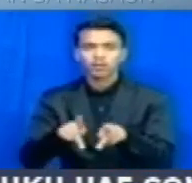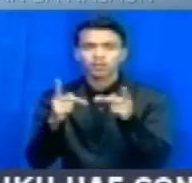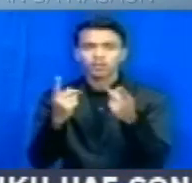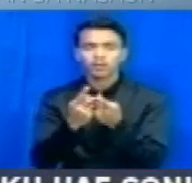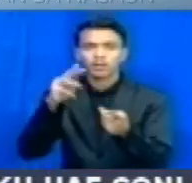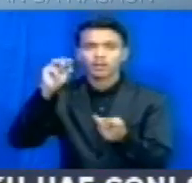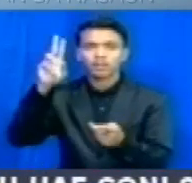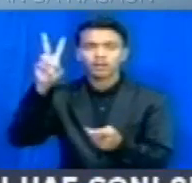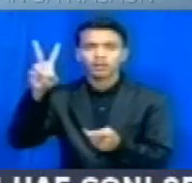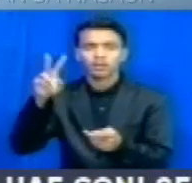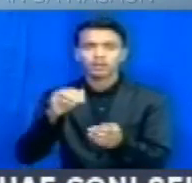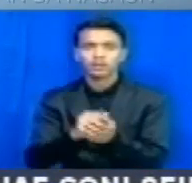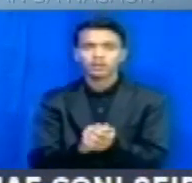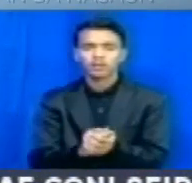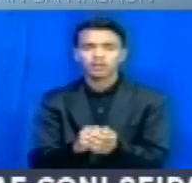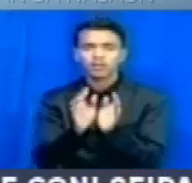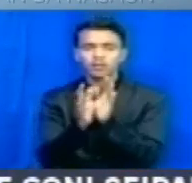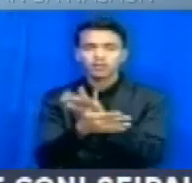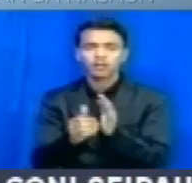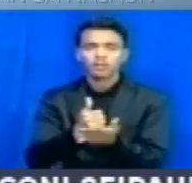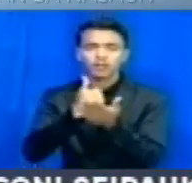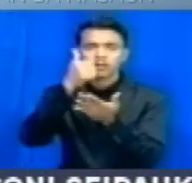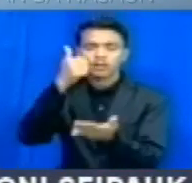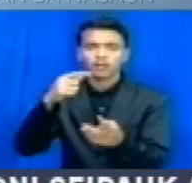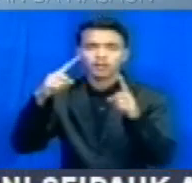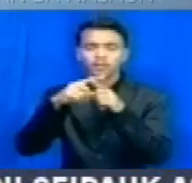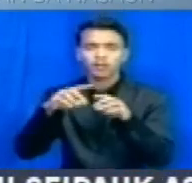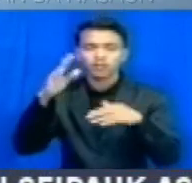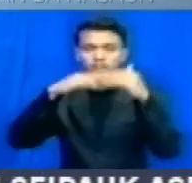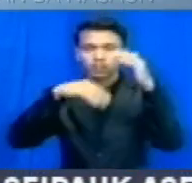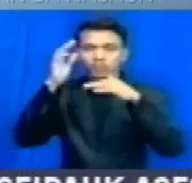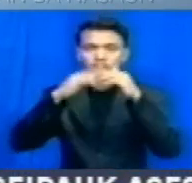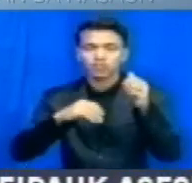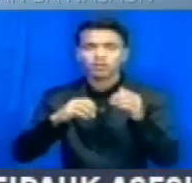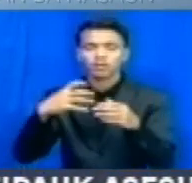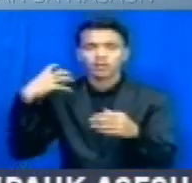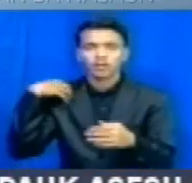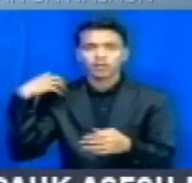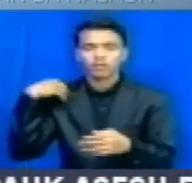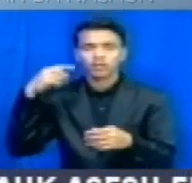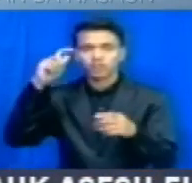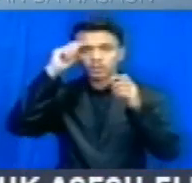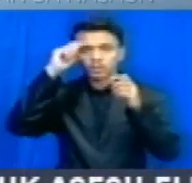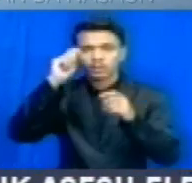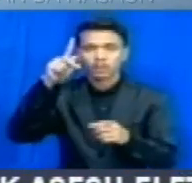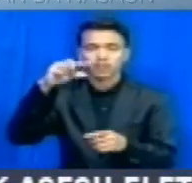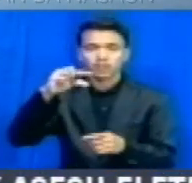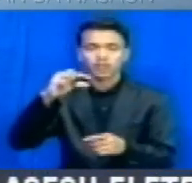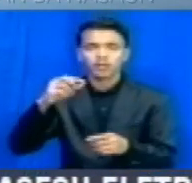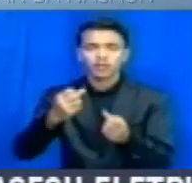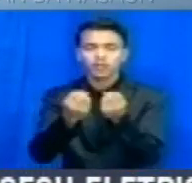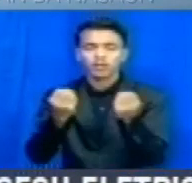Companhia M2 Unipessoa Limitada sai manana imba projeto construção edifício Timor Gap e Açúcar